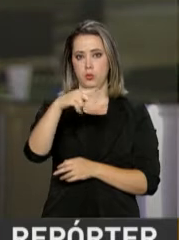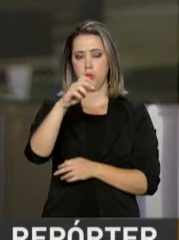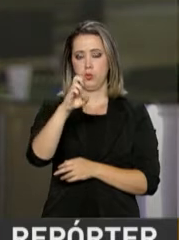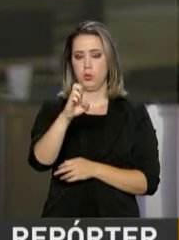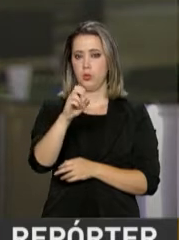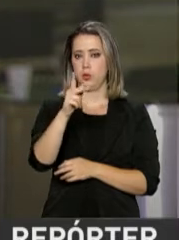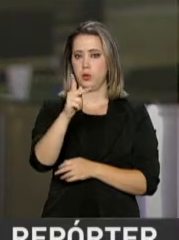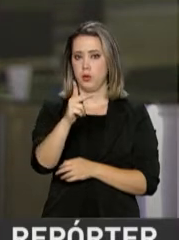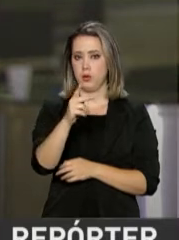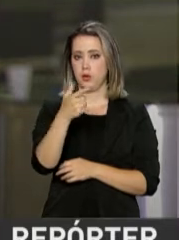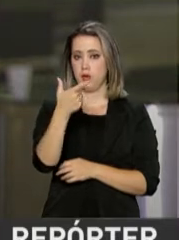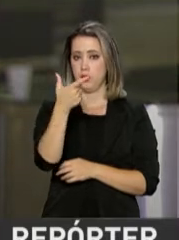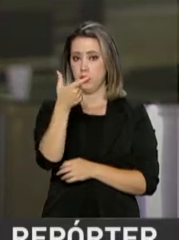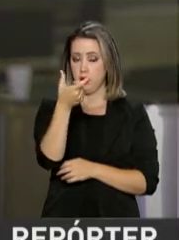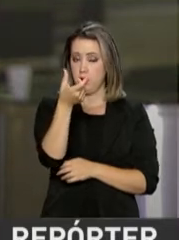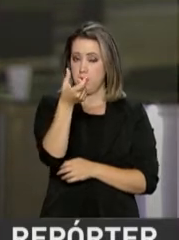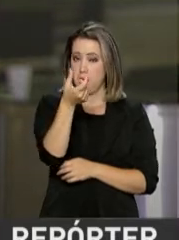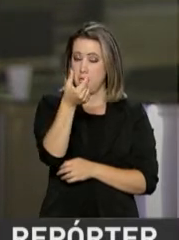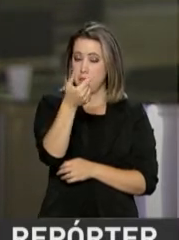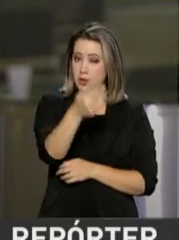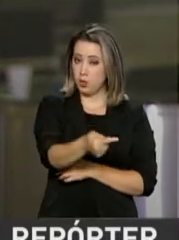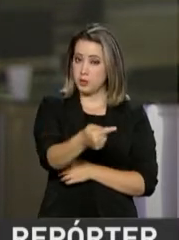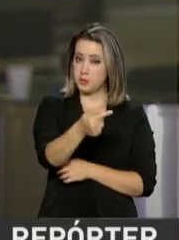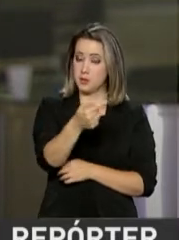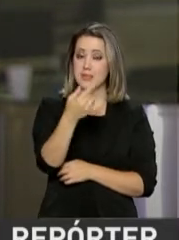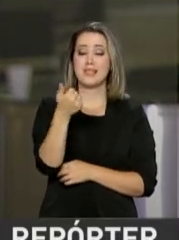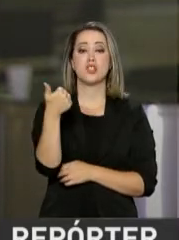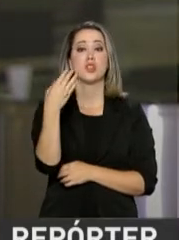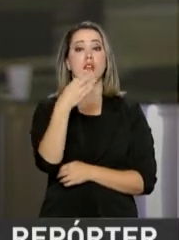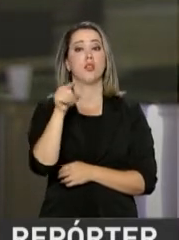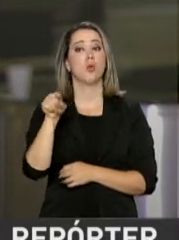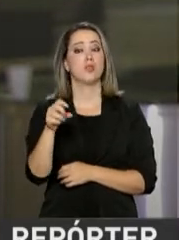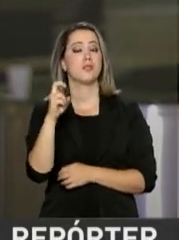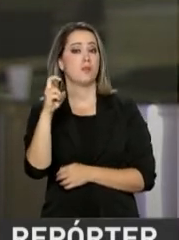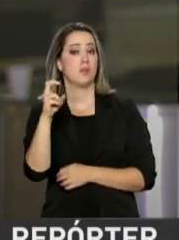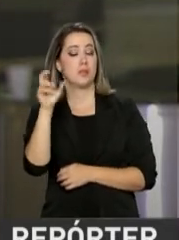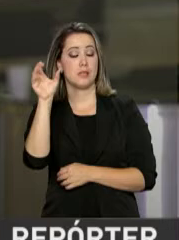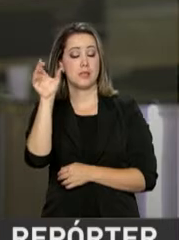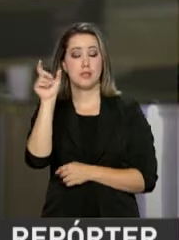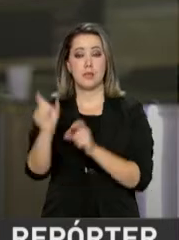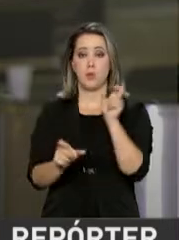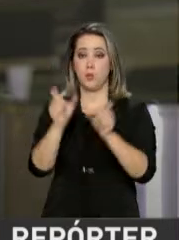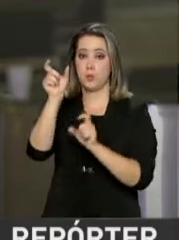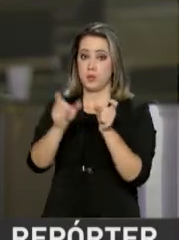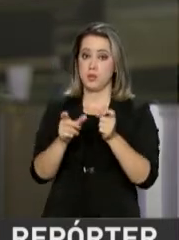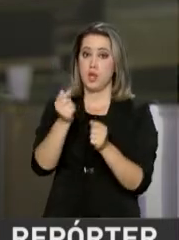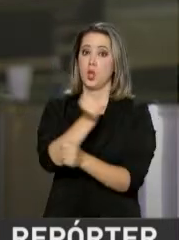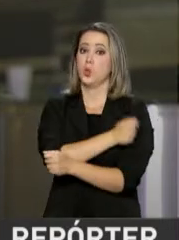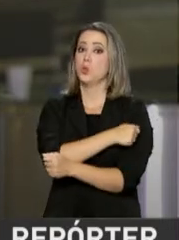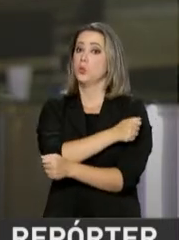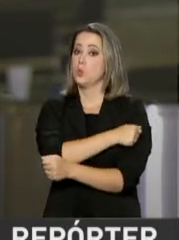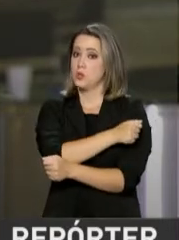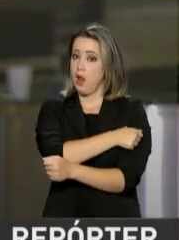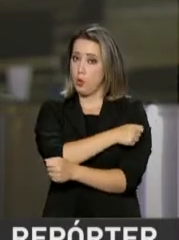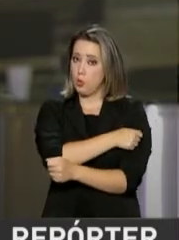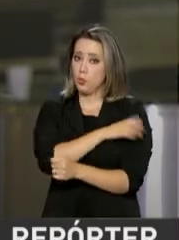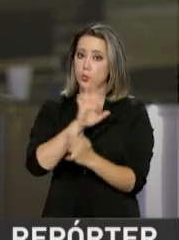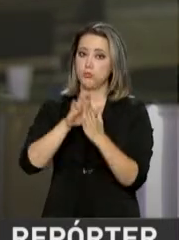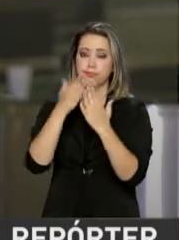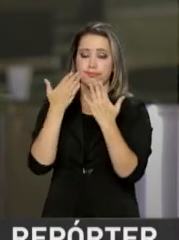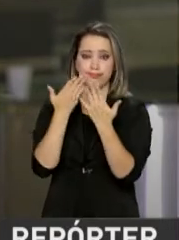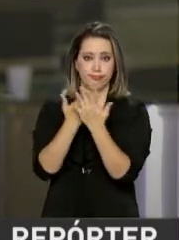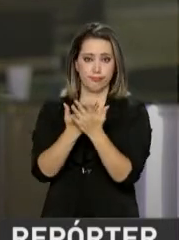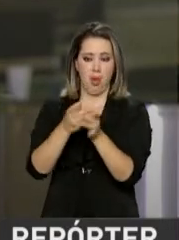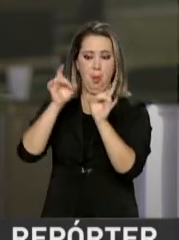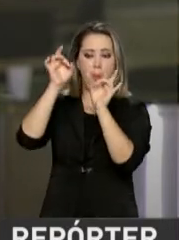14 6 por cento dos matriculados no ensino médio abandonaram os estudos antes de se formarem